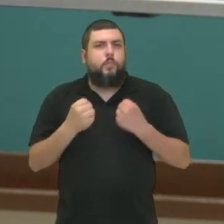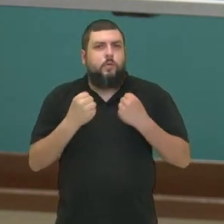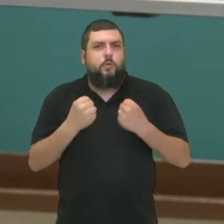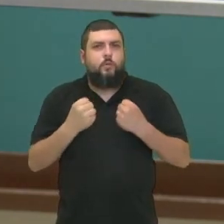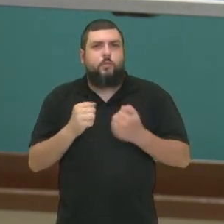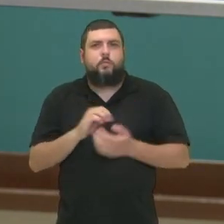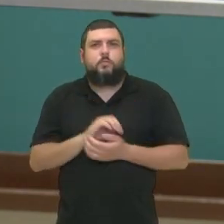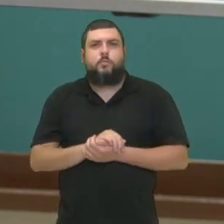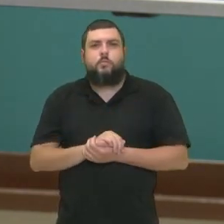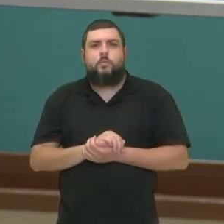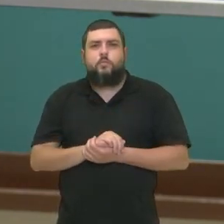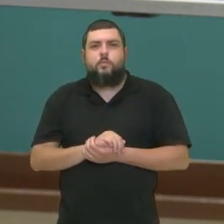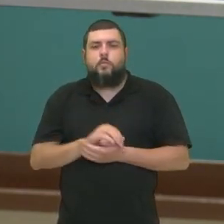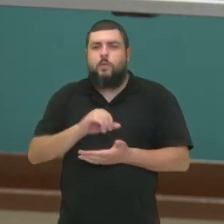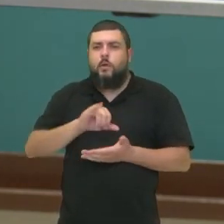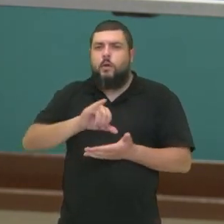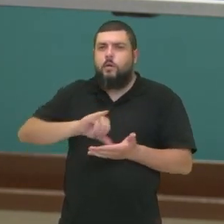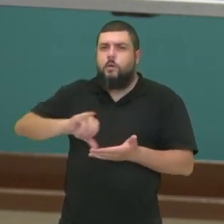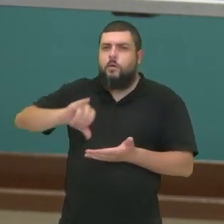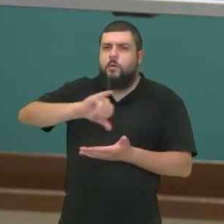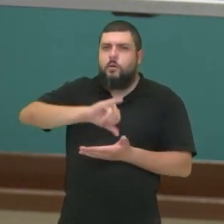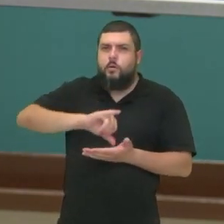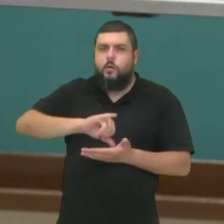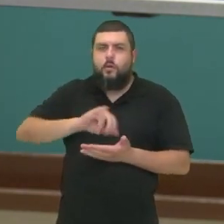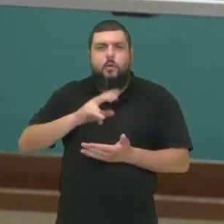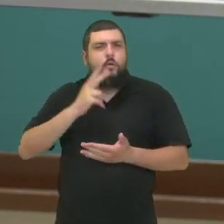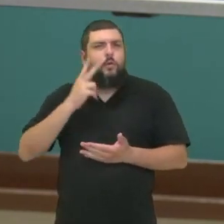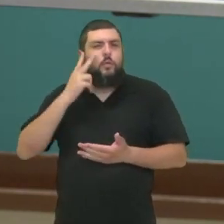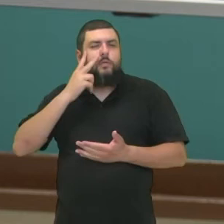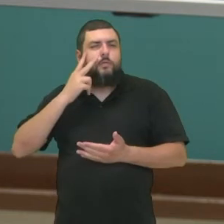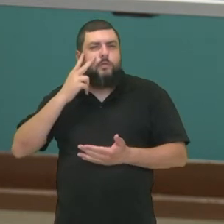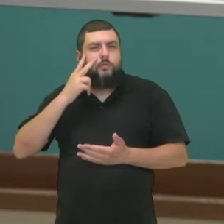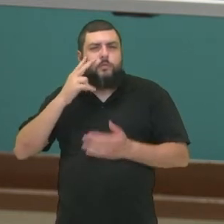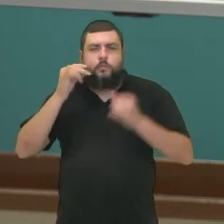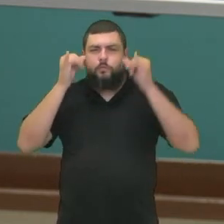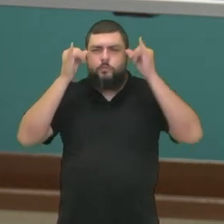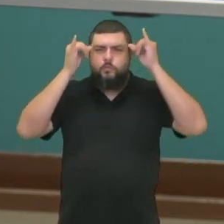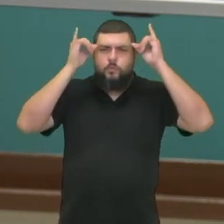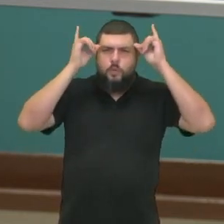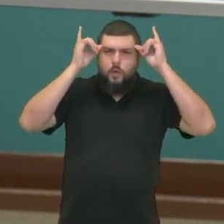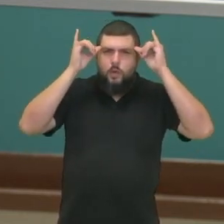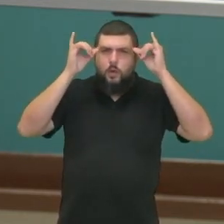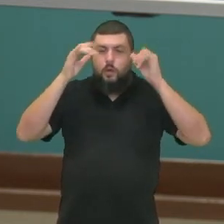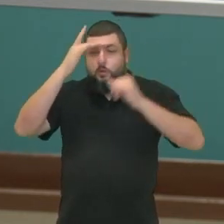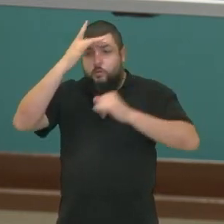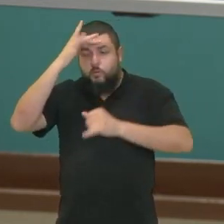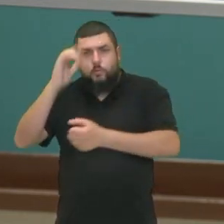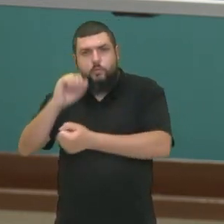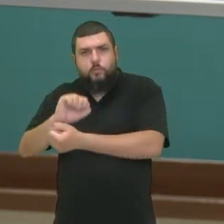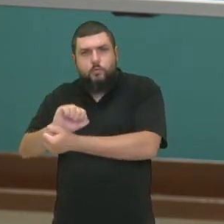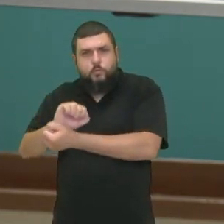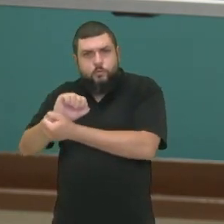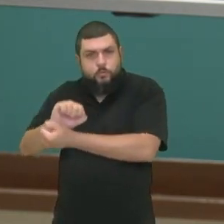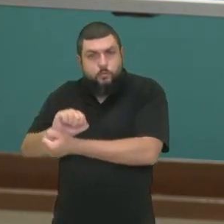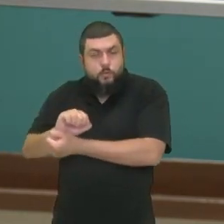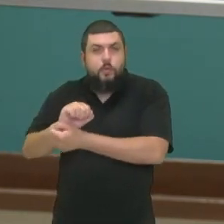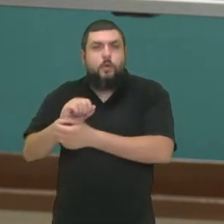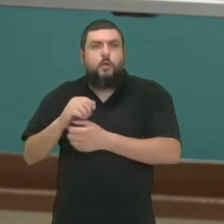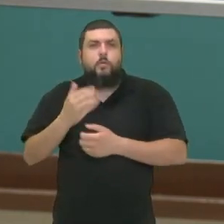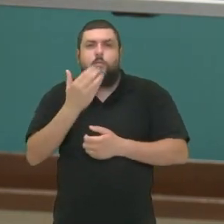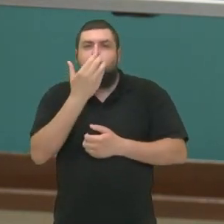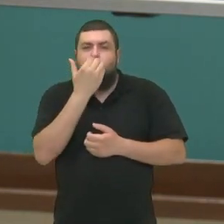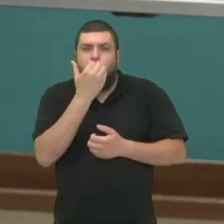Azeite, vinho, trigo, gado, metais, escravizados, produtos artesanais, outros